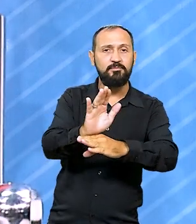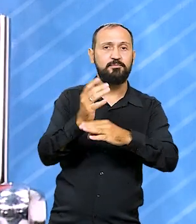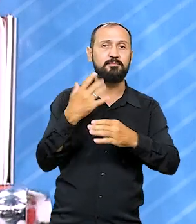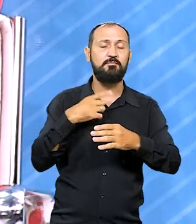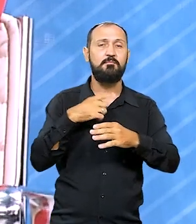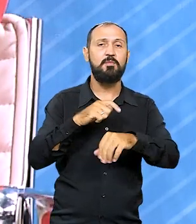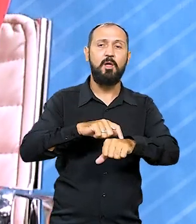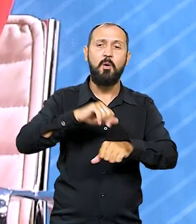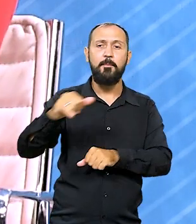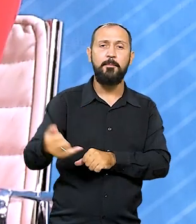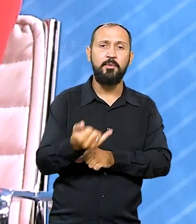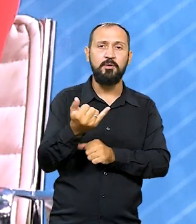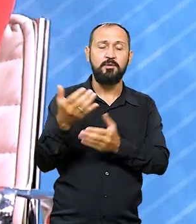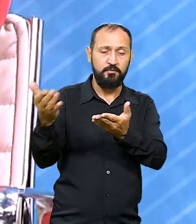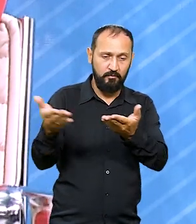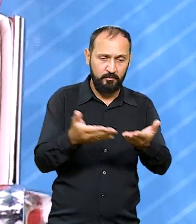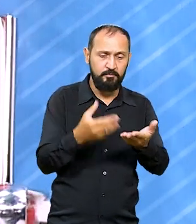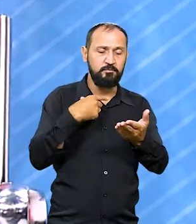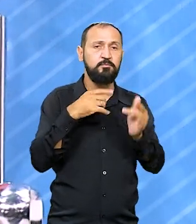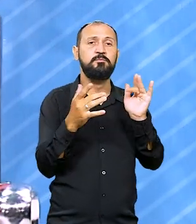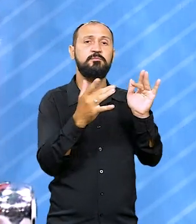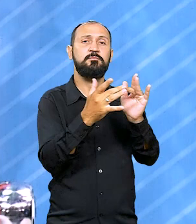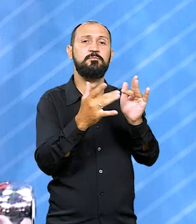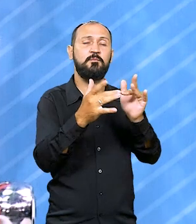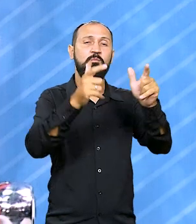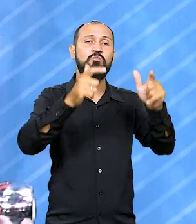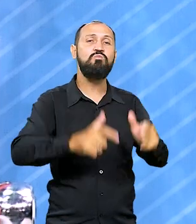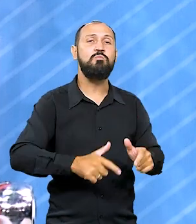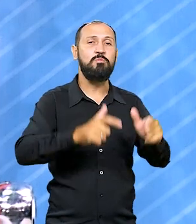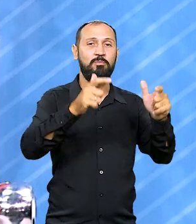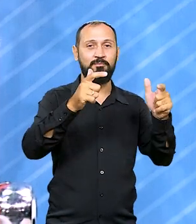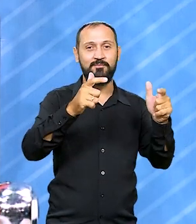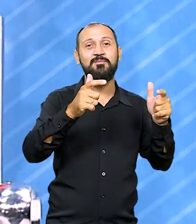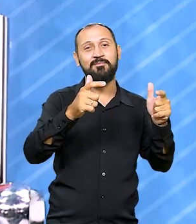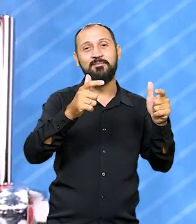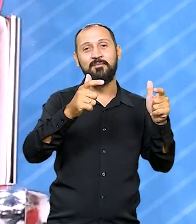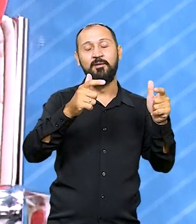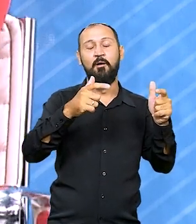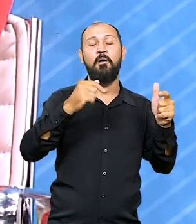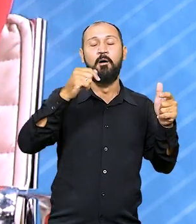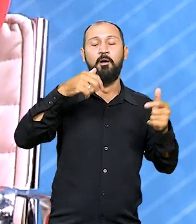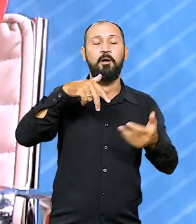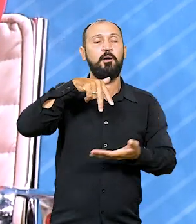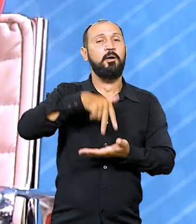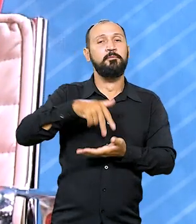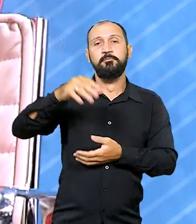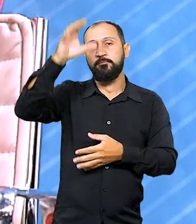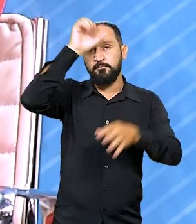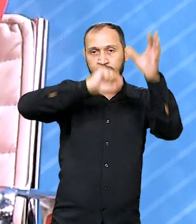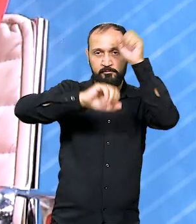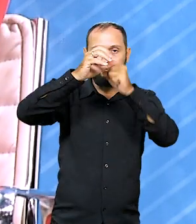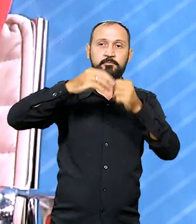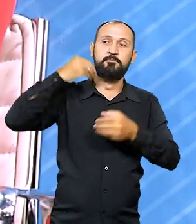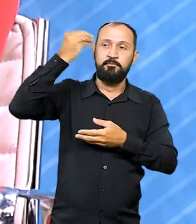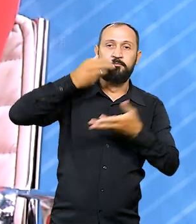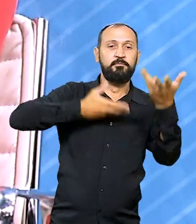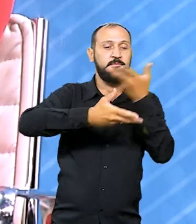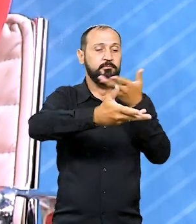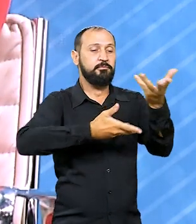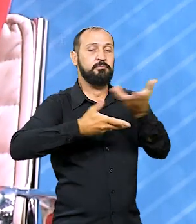mão, de dar a oportunidade de você estar ali naquele ambiente, aprendendo, né?